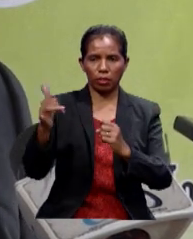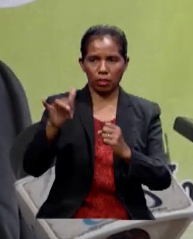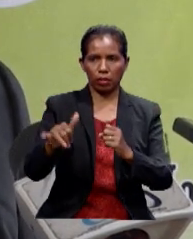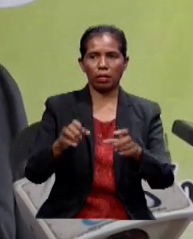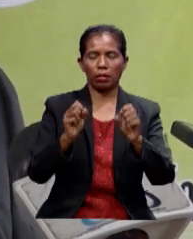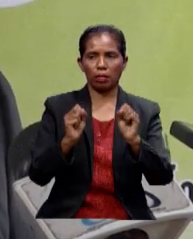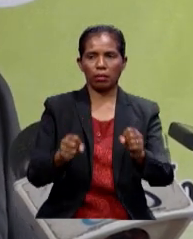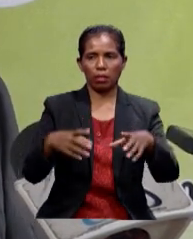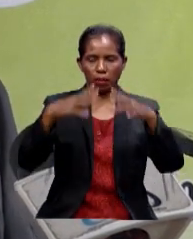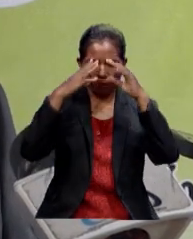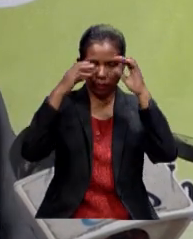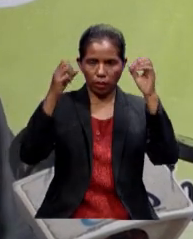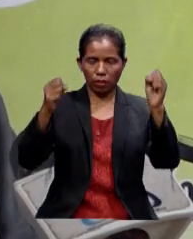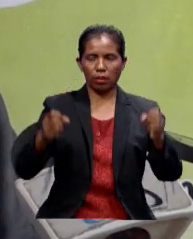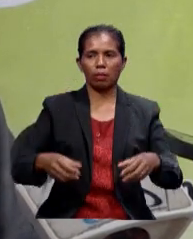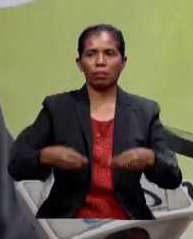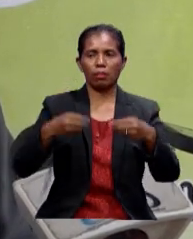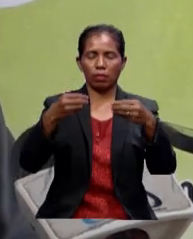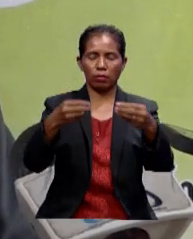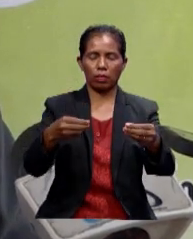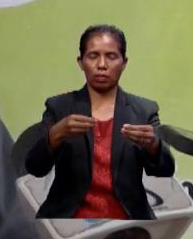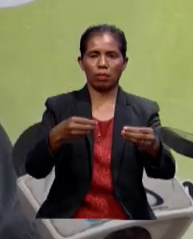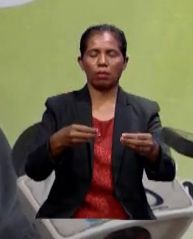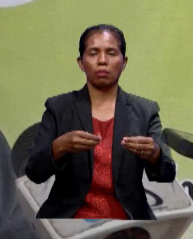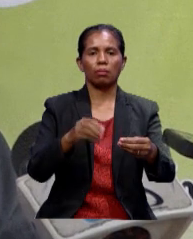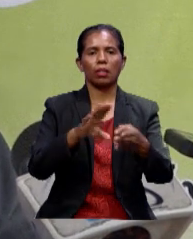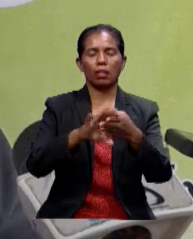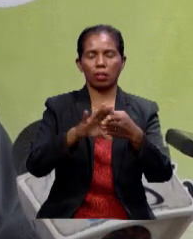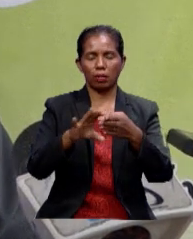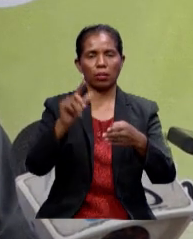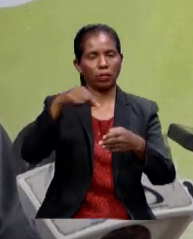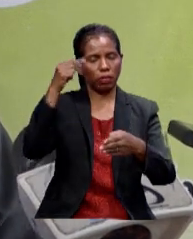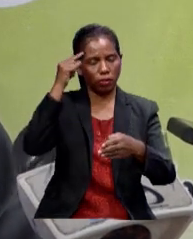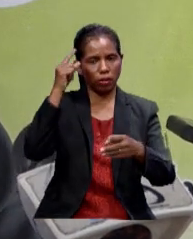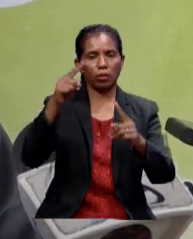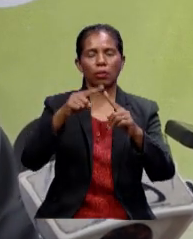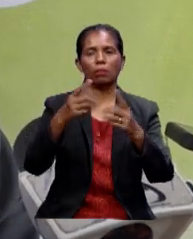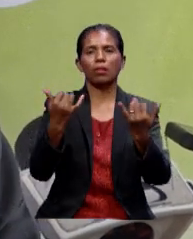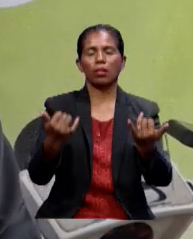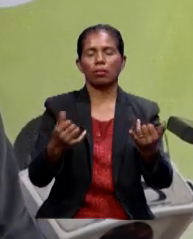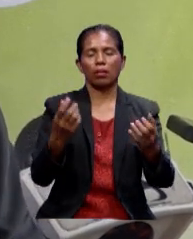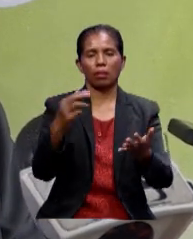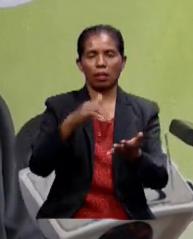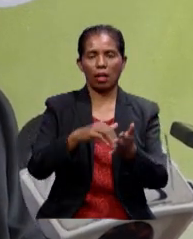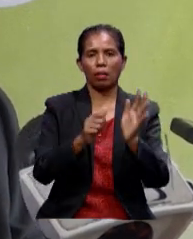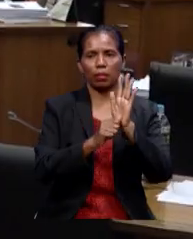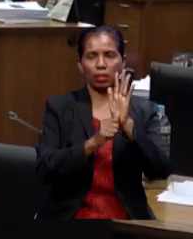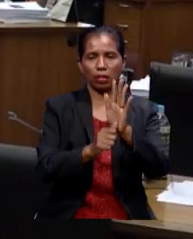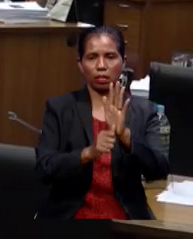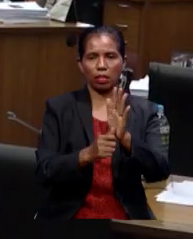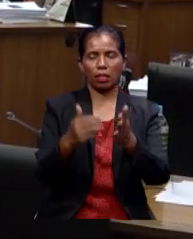Mufpoin presidente bele fo nota ba governo. Tau bain hira mak bele apresenta fale. Mak dalam mak